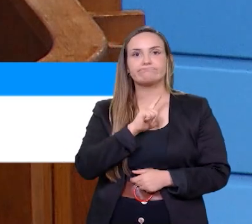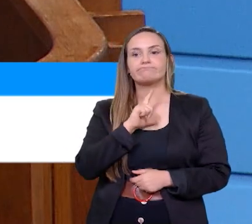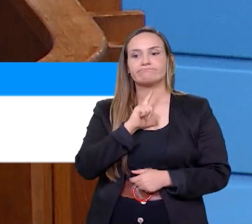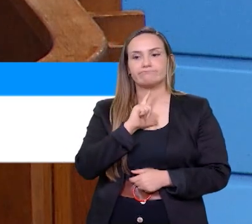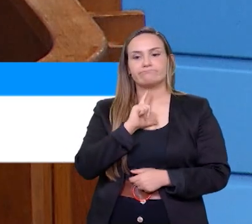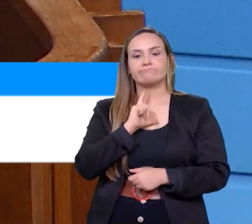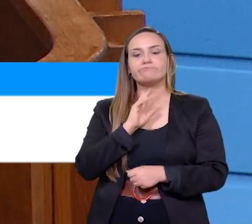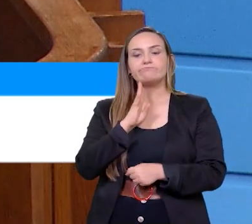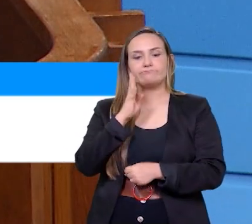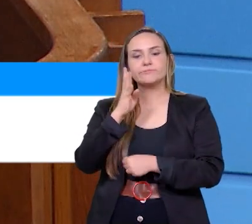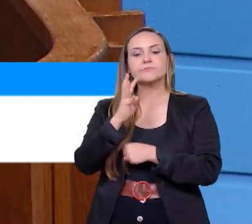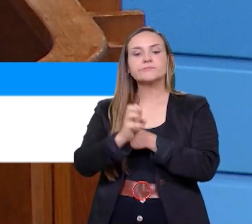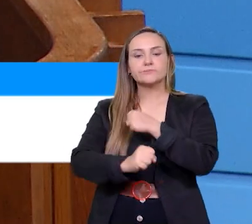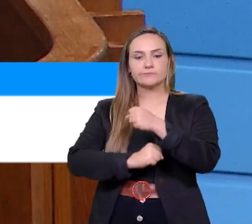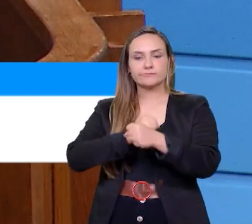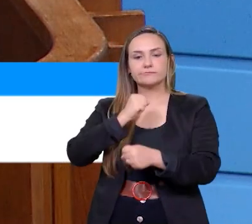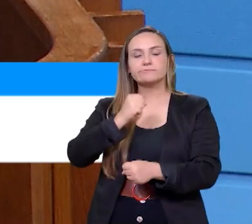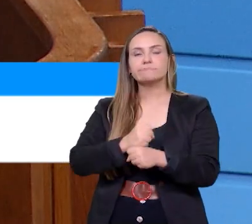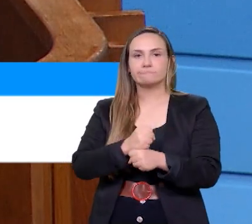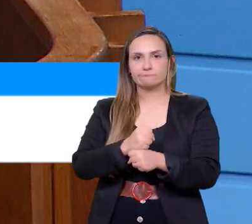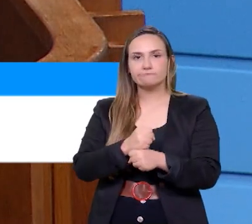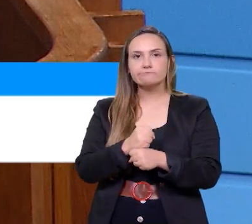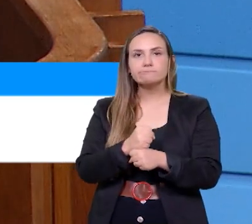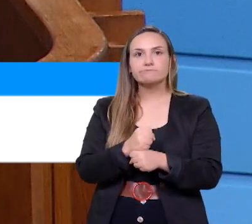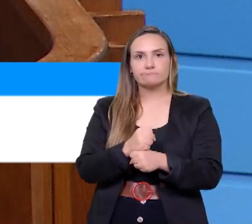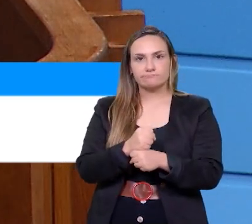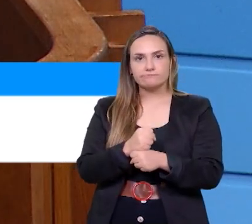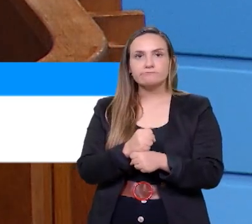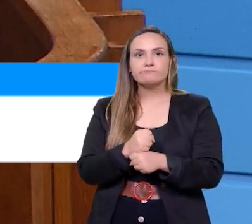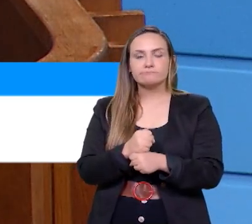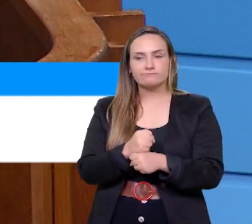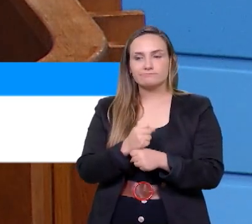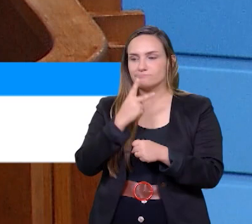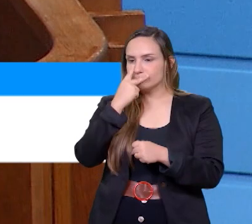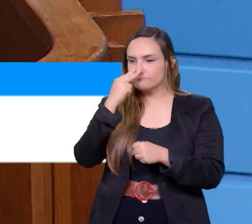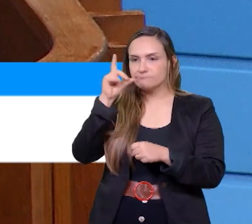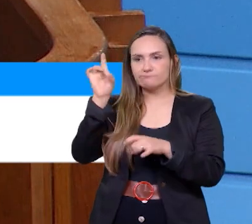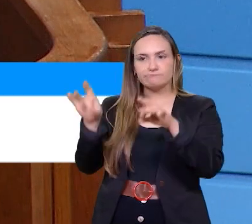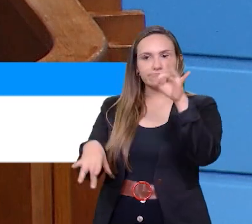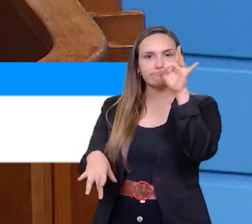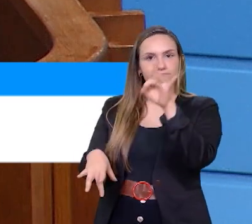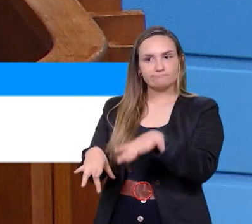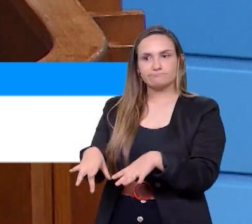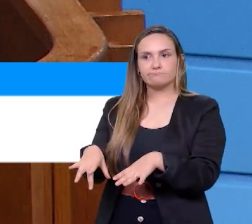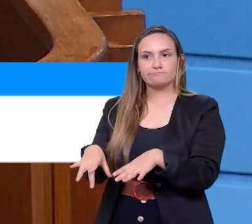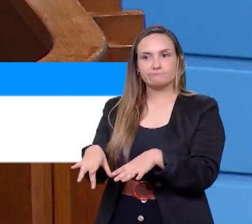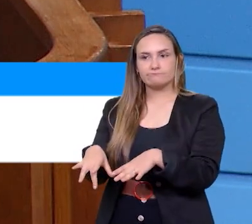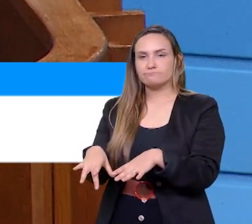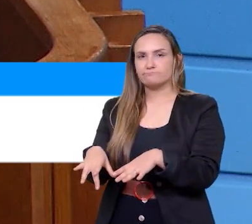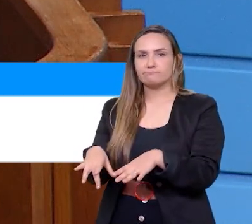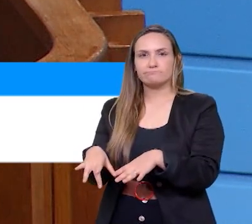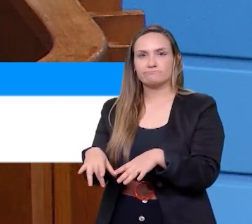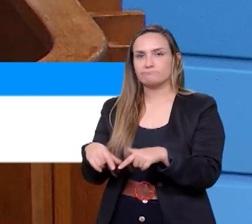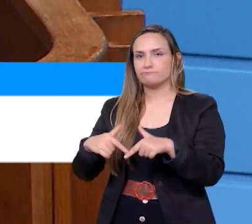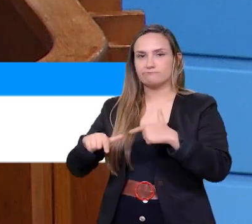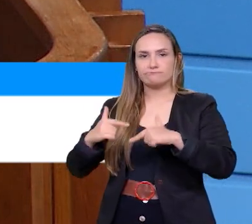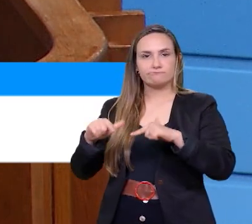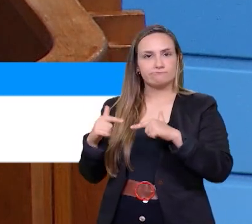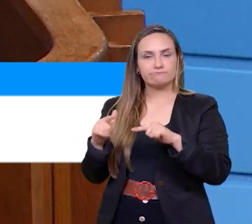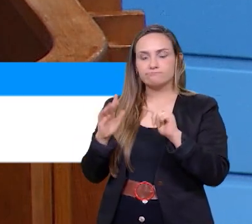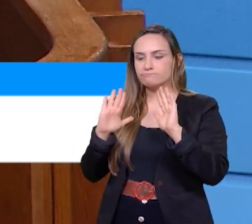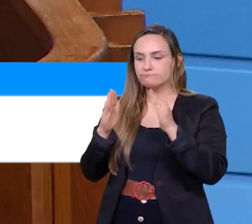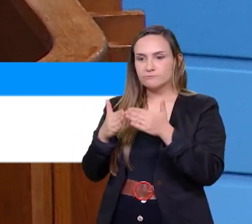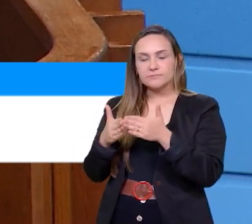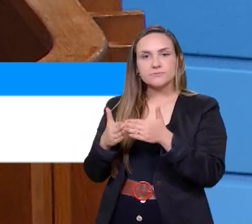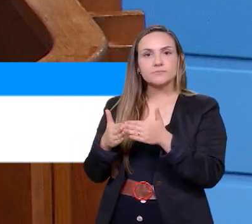Nós tivemos aí durante os últimos 4 anos, praticamente no plano nacional, abandonado qualquer